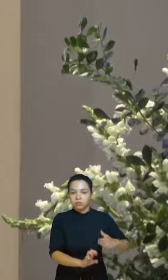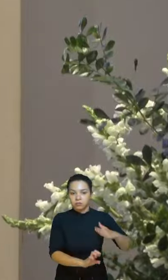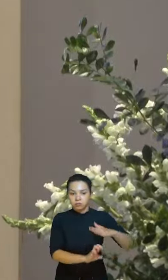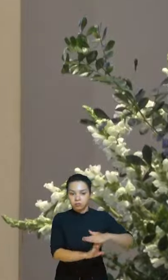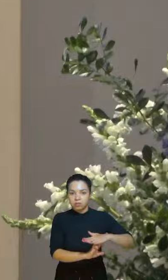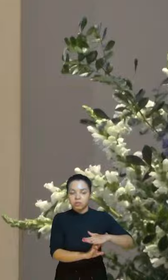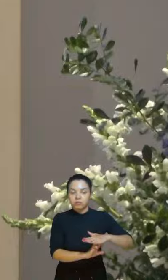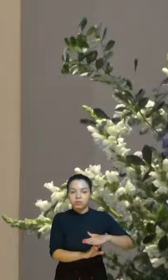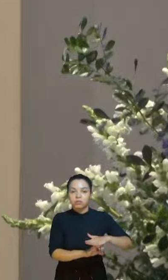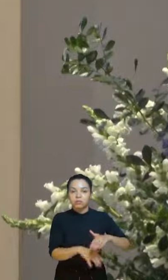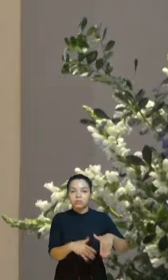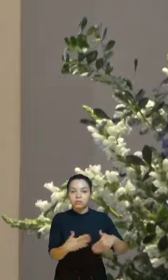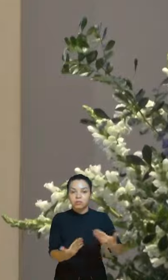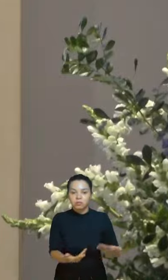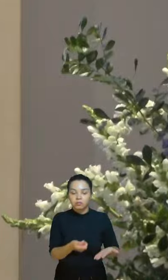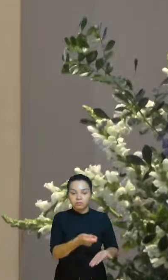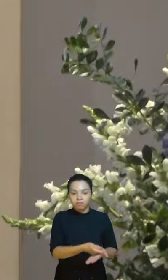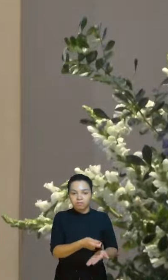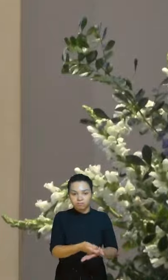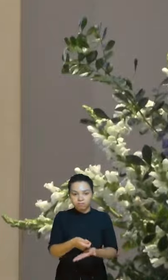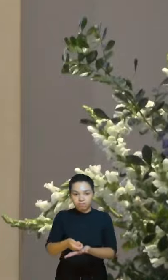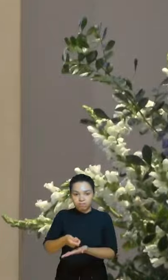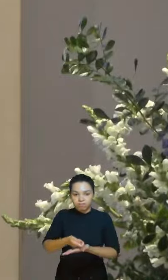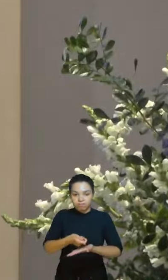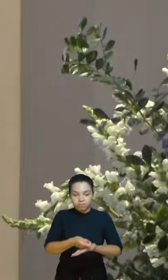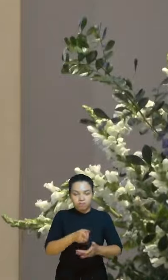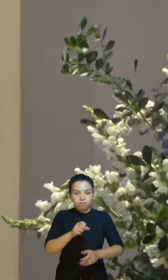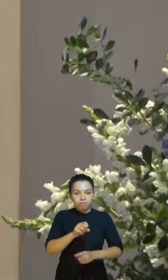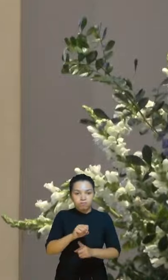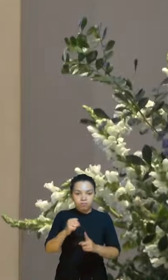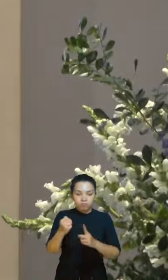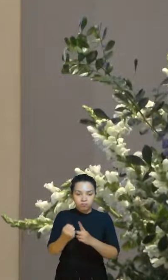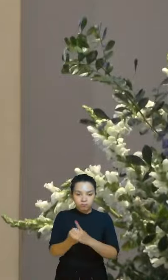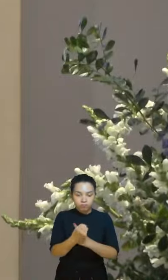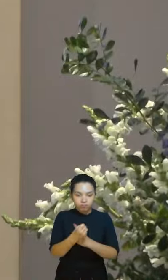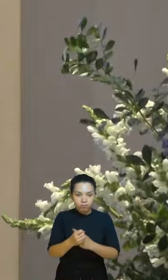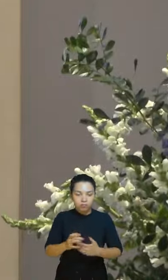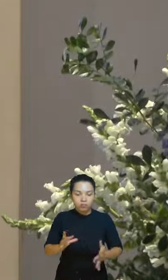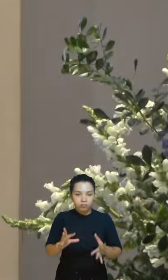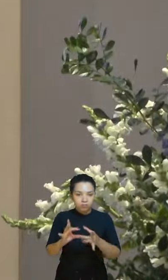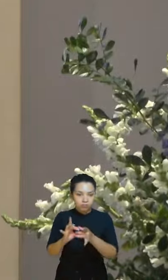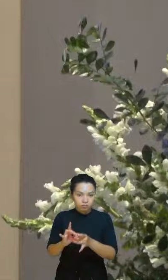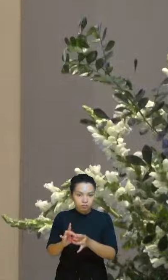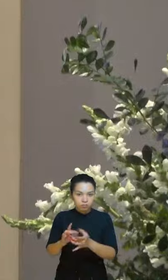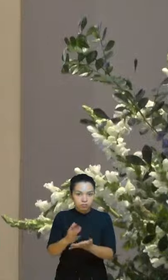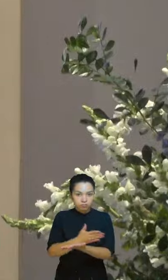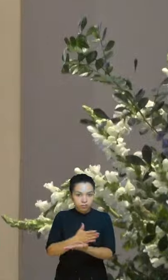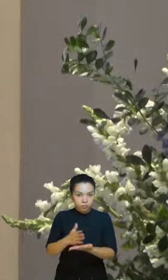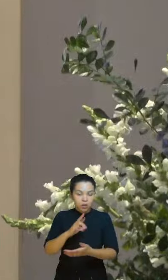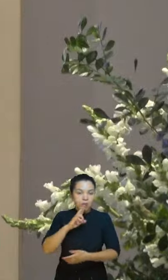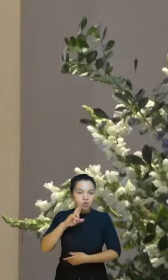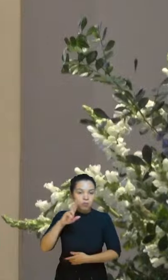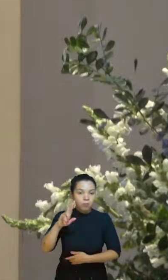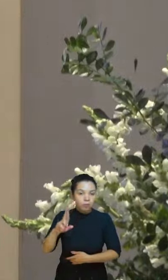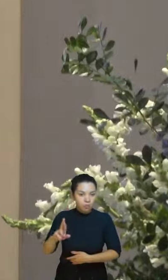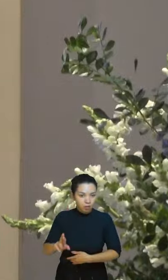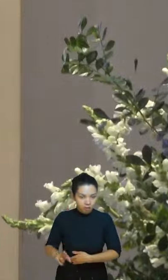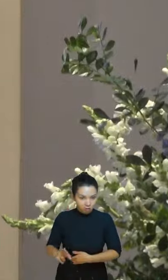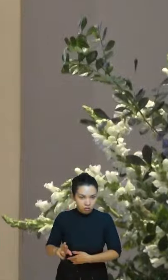da sociedade e aí estão elencadas algumas das respostas